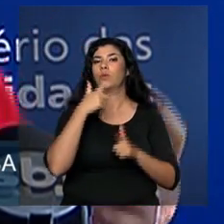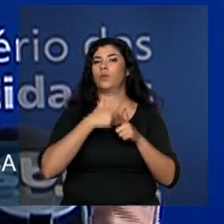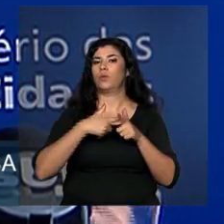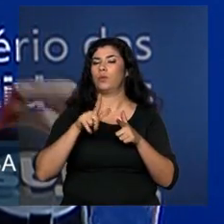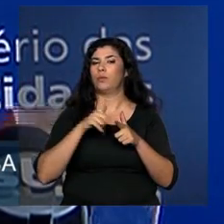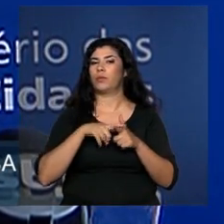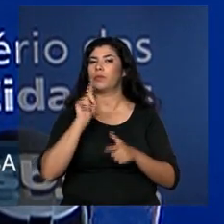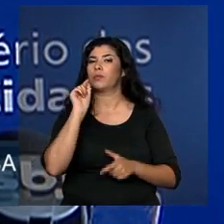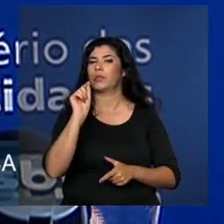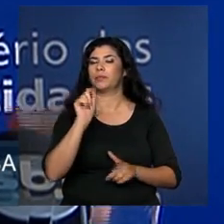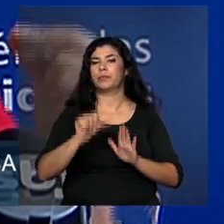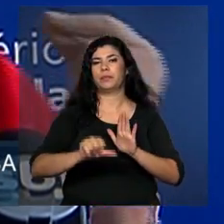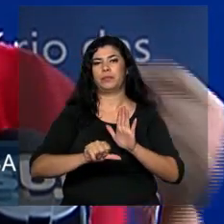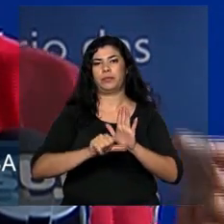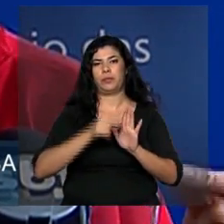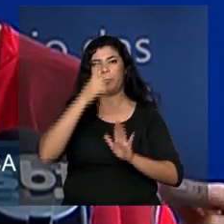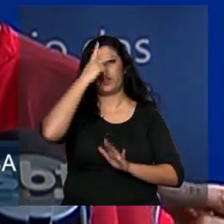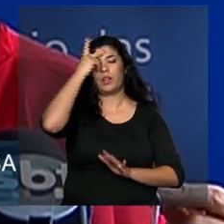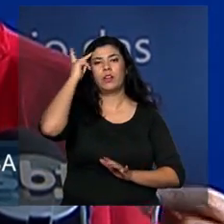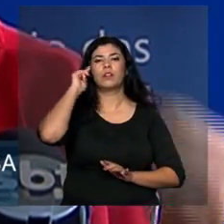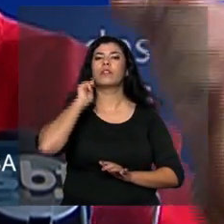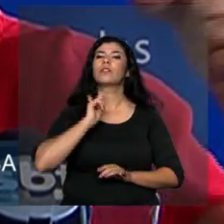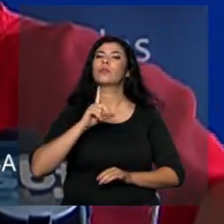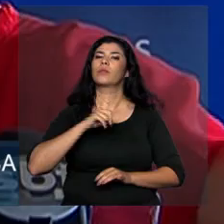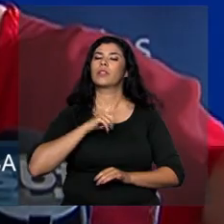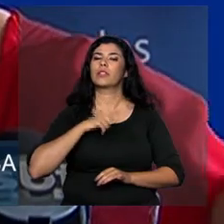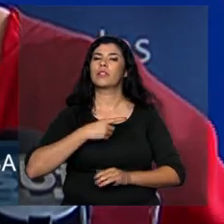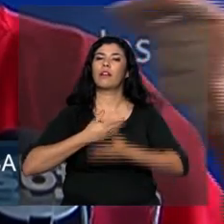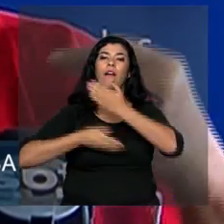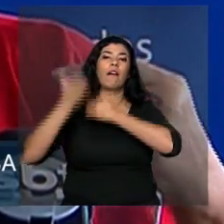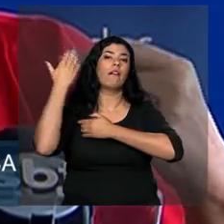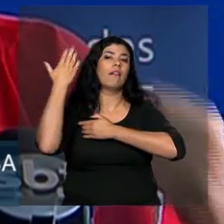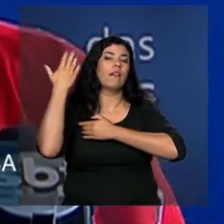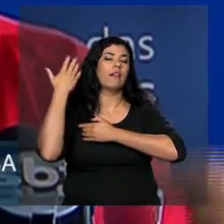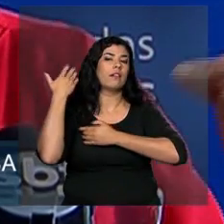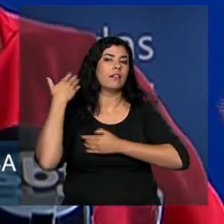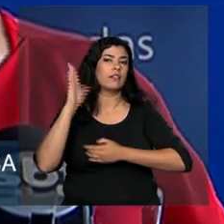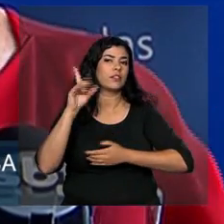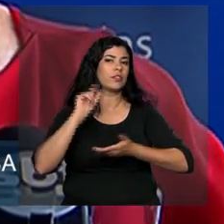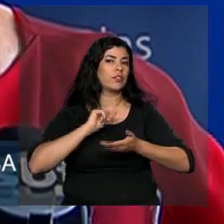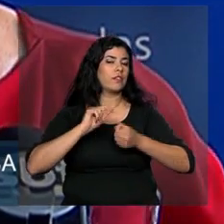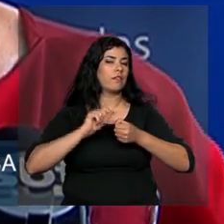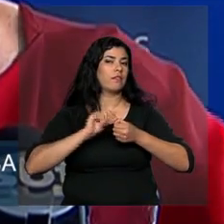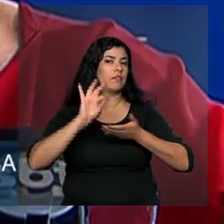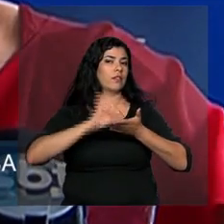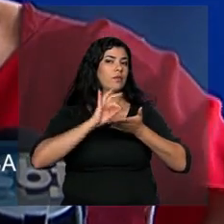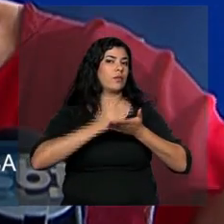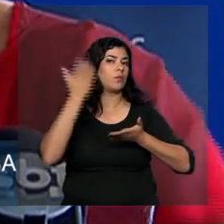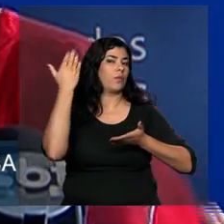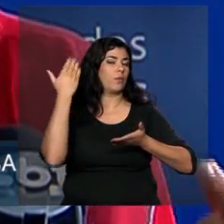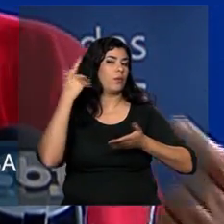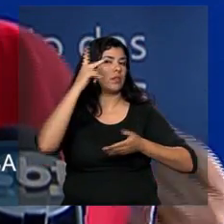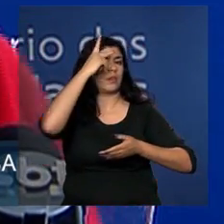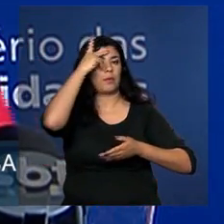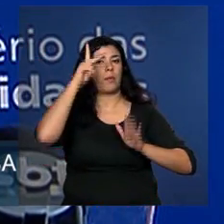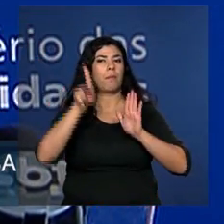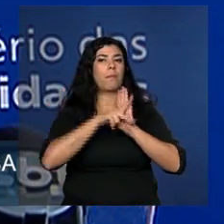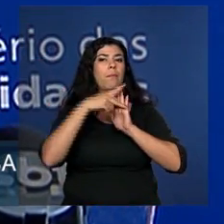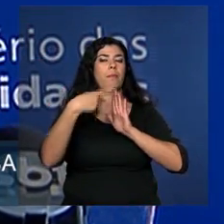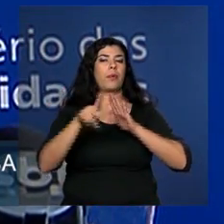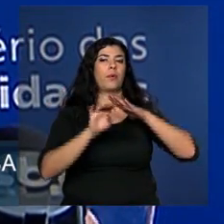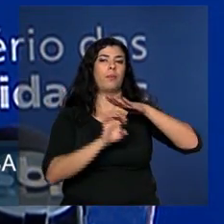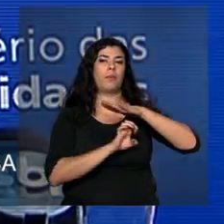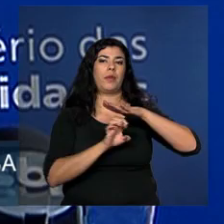Primeiro, quem faz o cadastro, quem fazia, agora não mais, quem fazia o cadastro eram as próprias